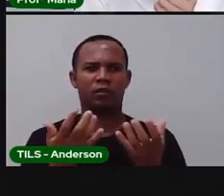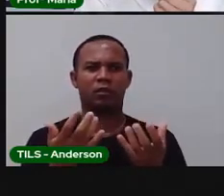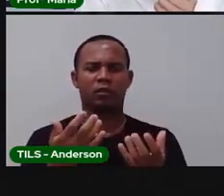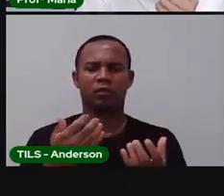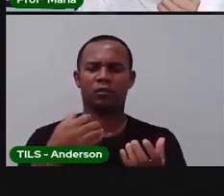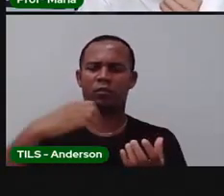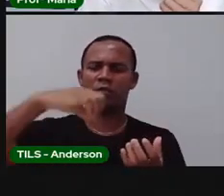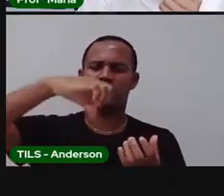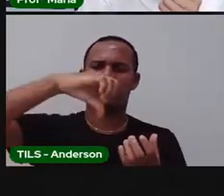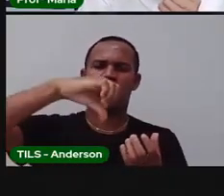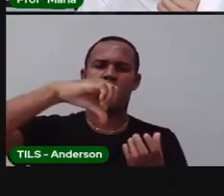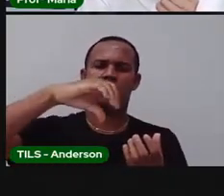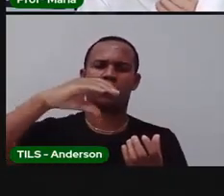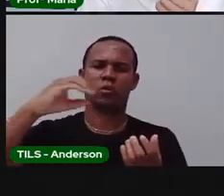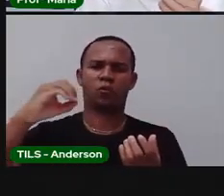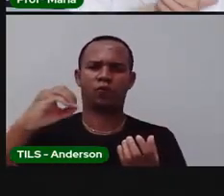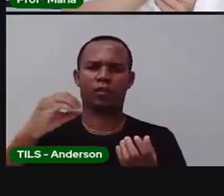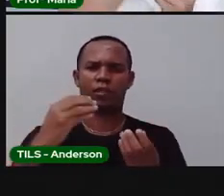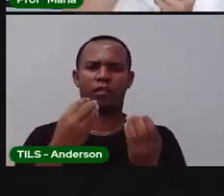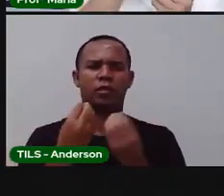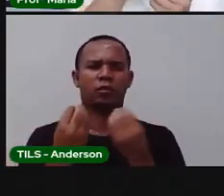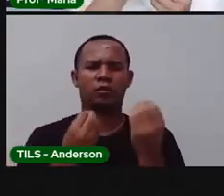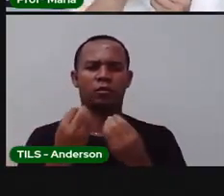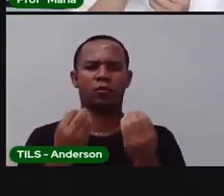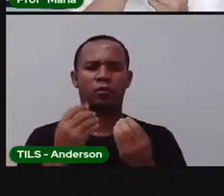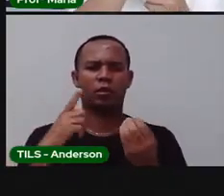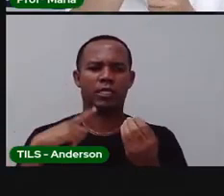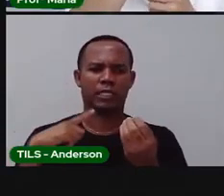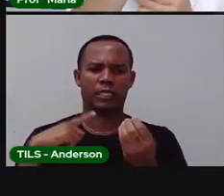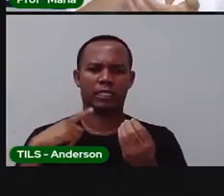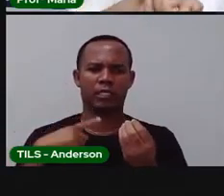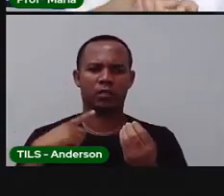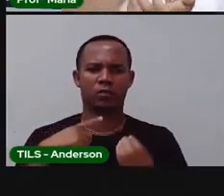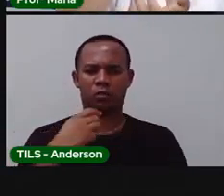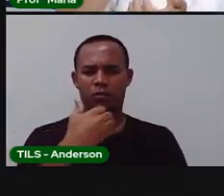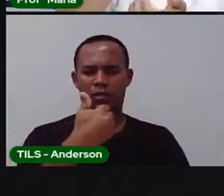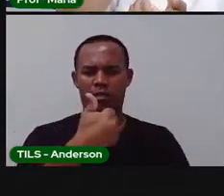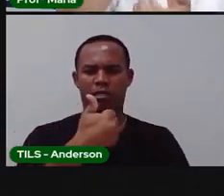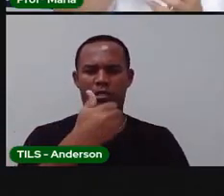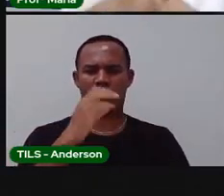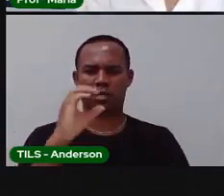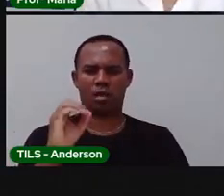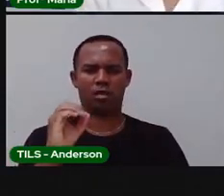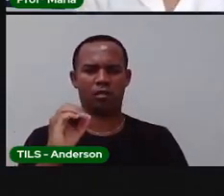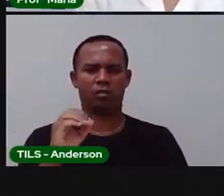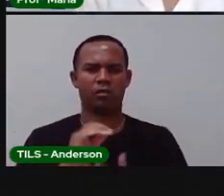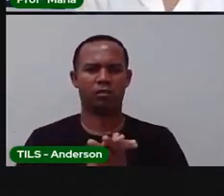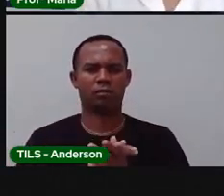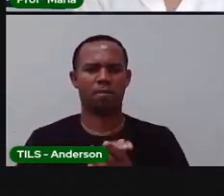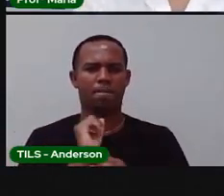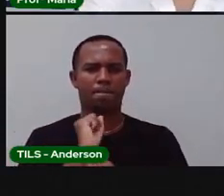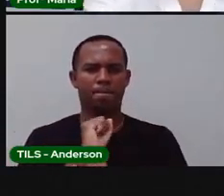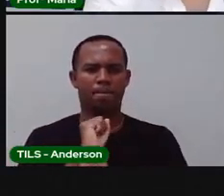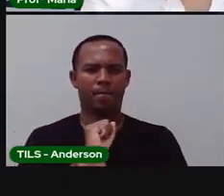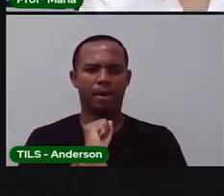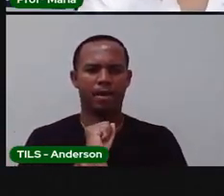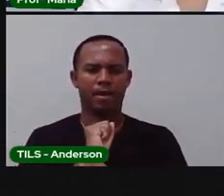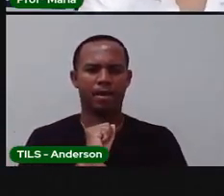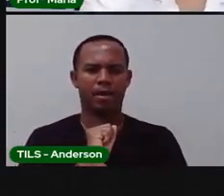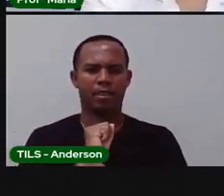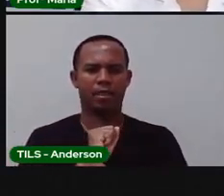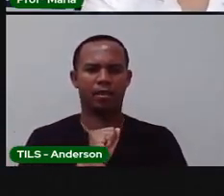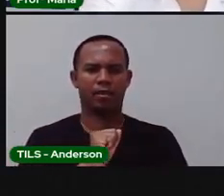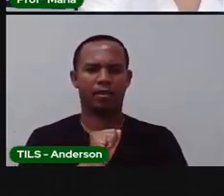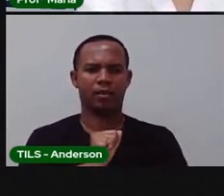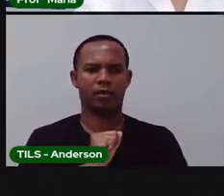100 palitos, 500 palitos? Não. Tenho 10 aqui, faço o seguinte. 10, aí eu paro, já contei 10 uma